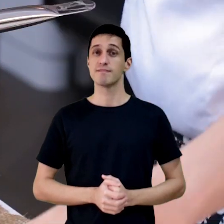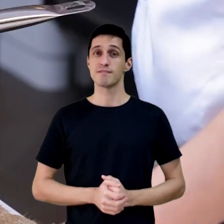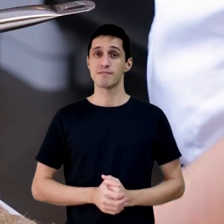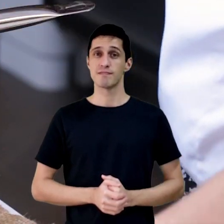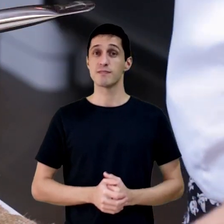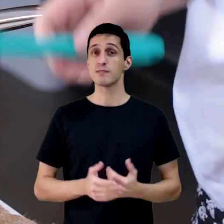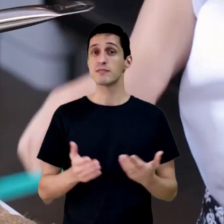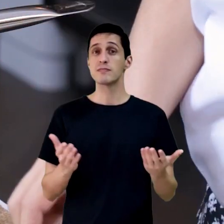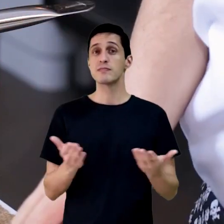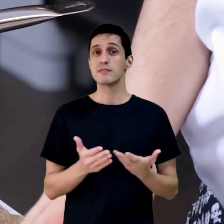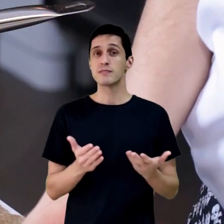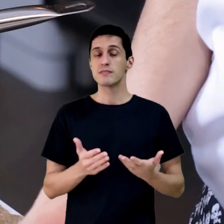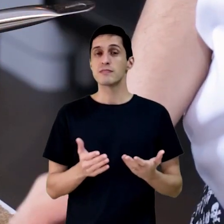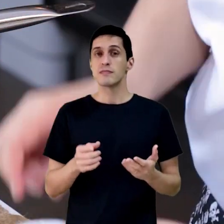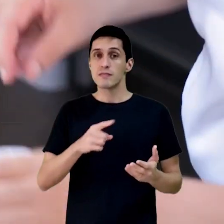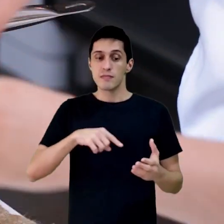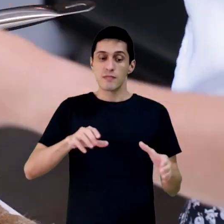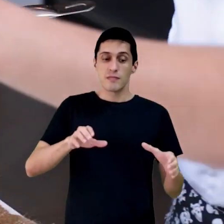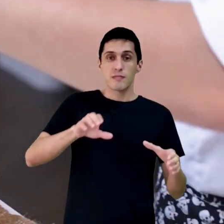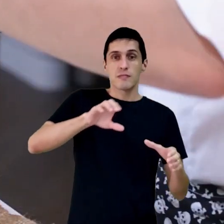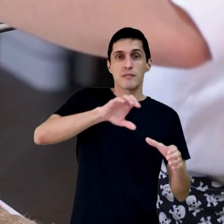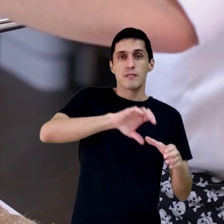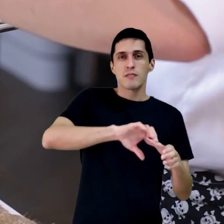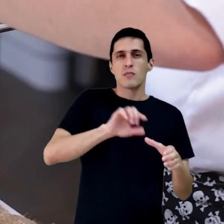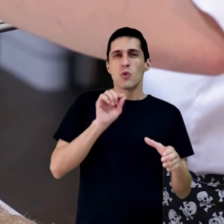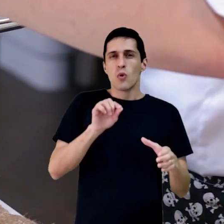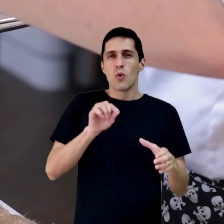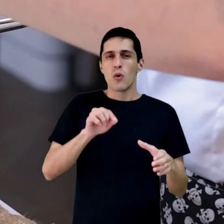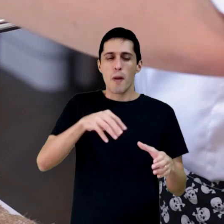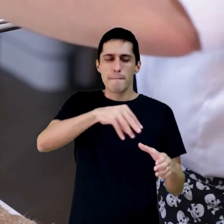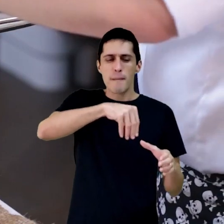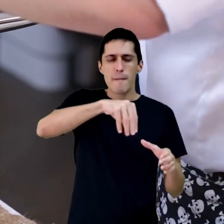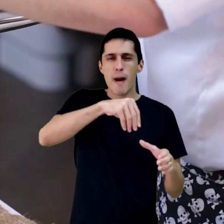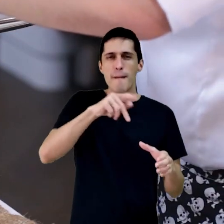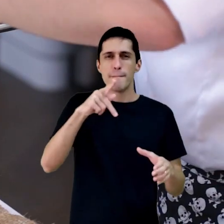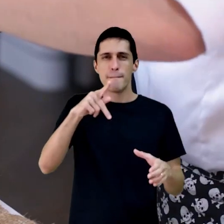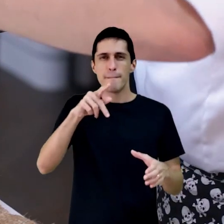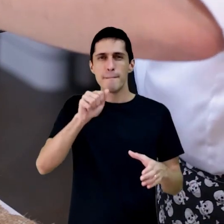E é que agora a gente acrescenta um pouco de páprica.